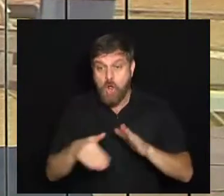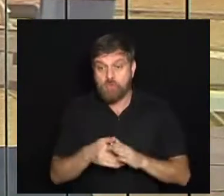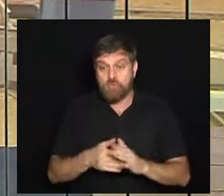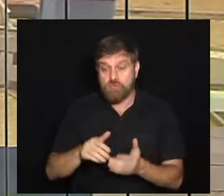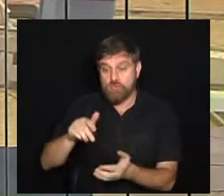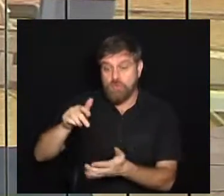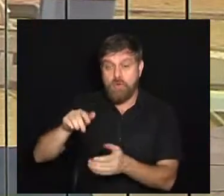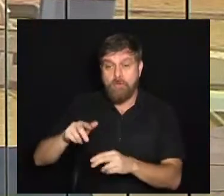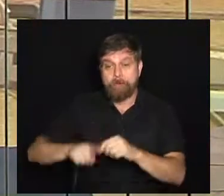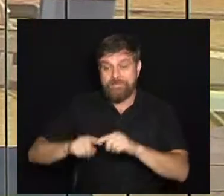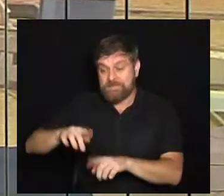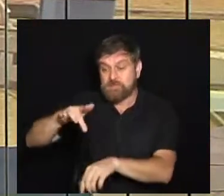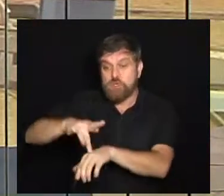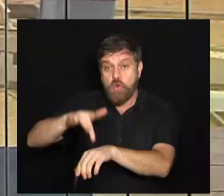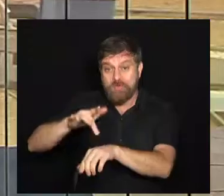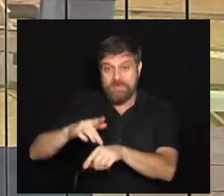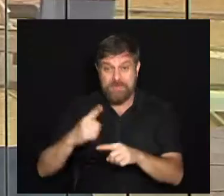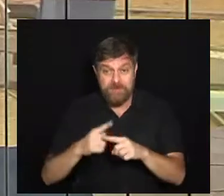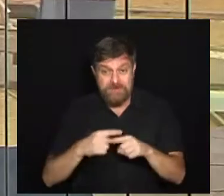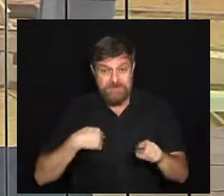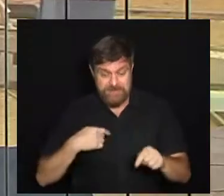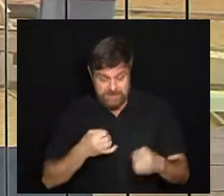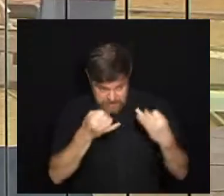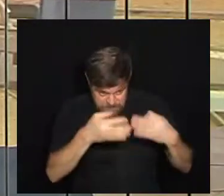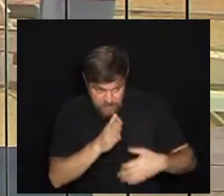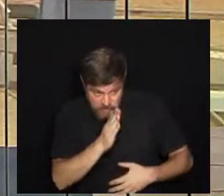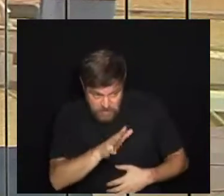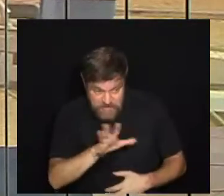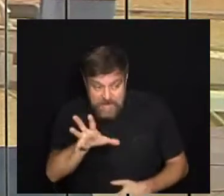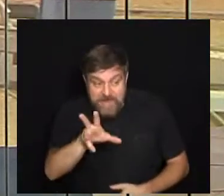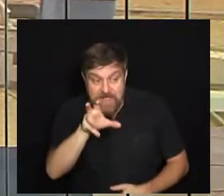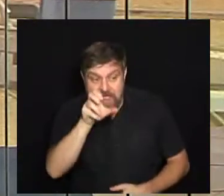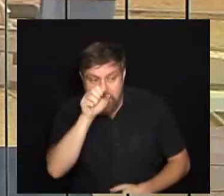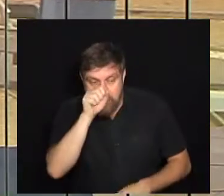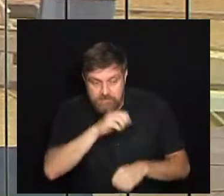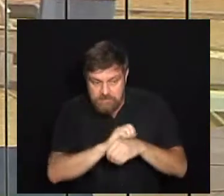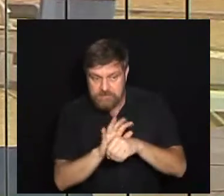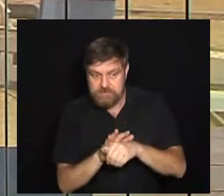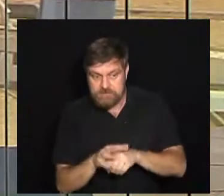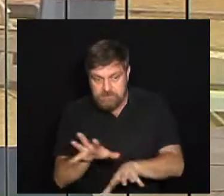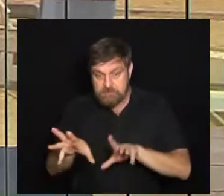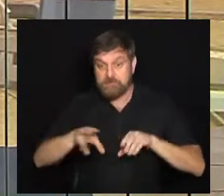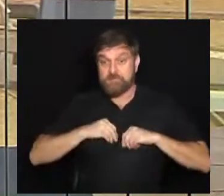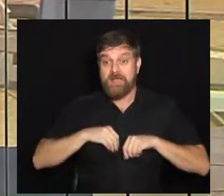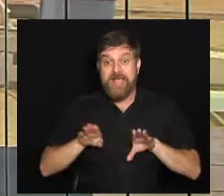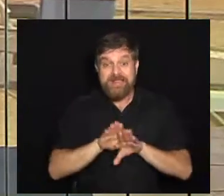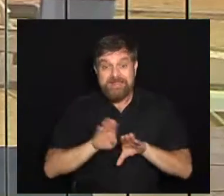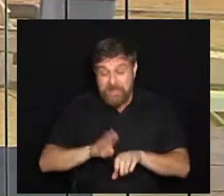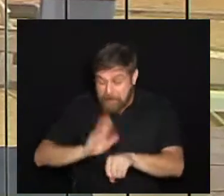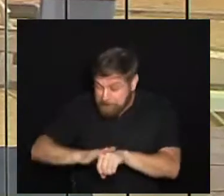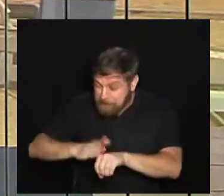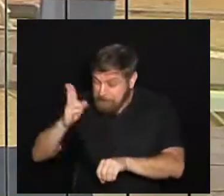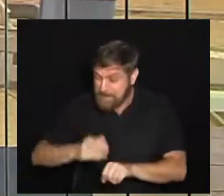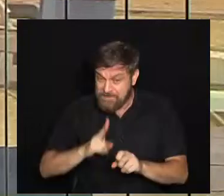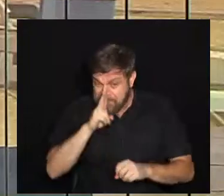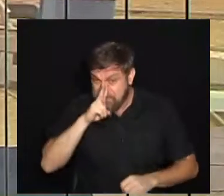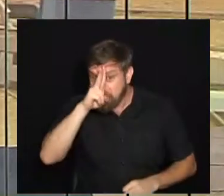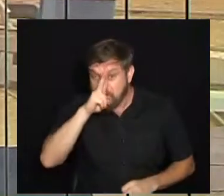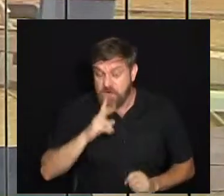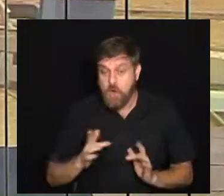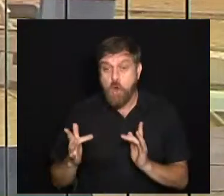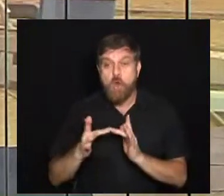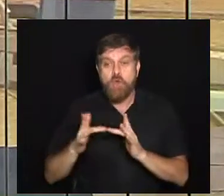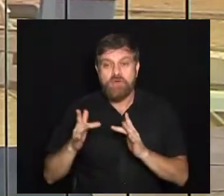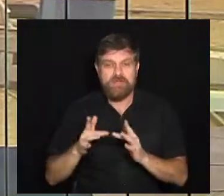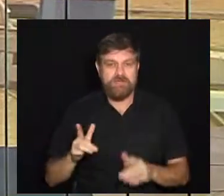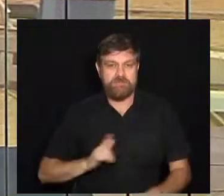que as pessoas têm que saber que esse vírus transmitido pela respiração feito nós falamos aqui a questão da nossa distância mas ele transmite mais ainda pelo